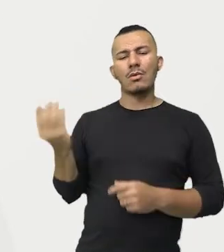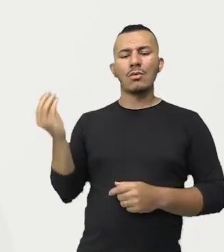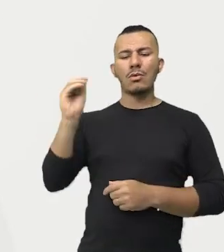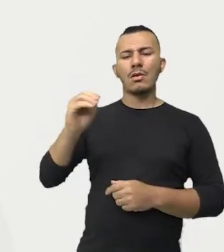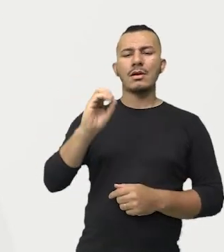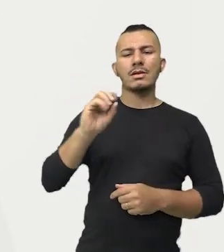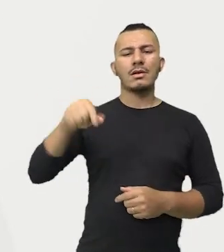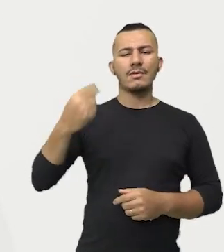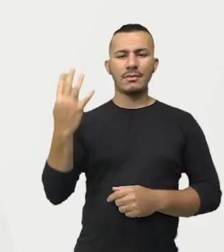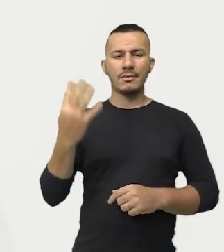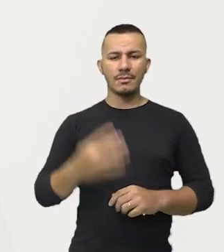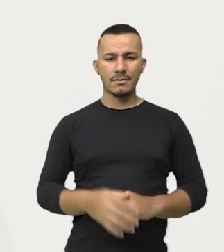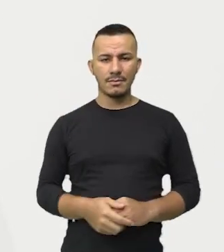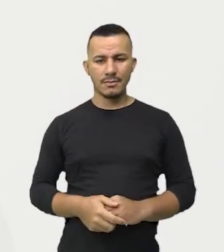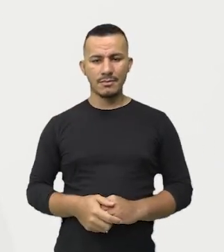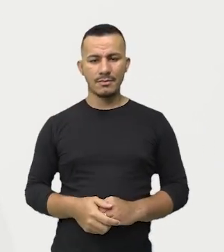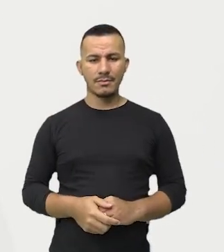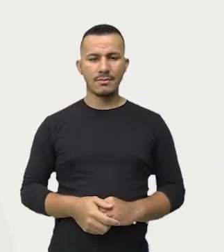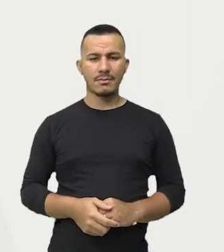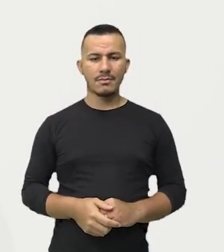número 0,4.